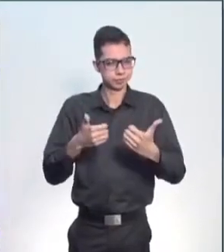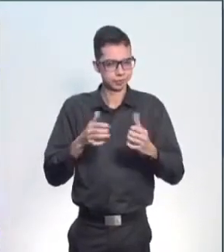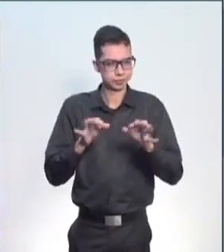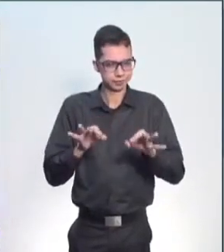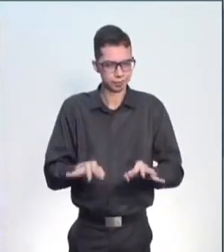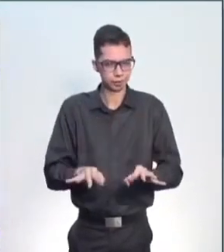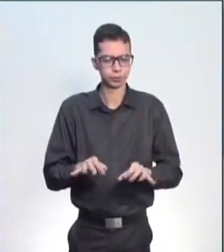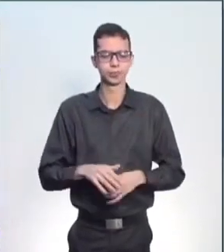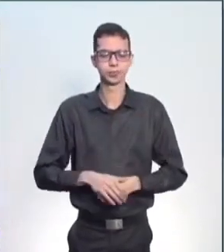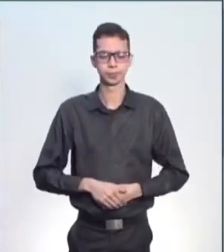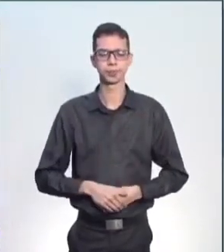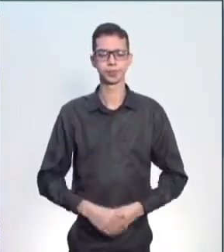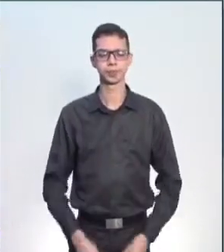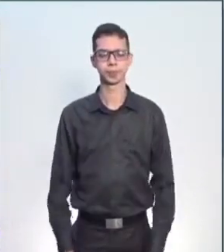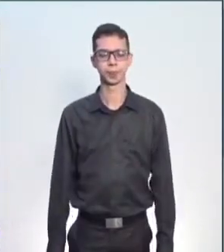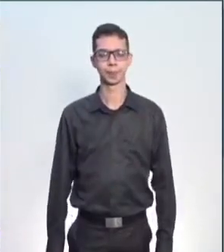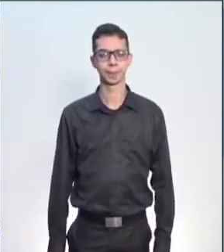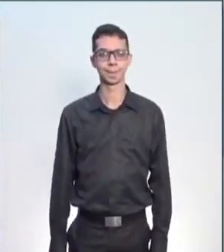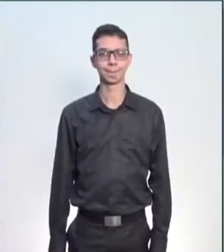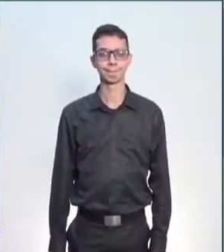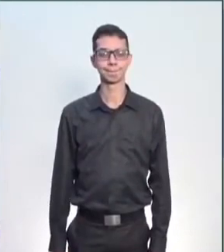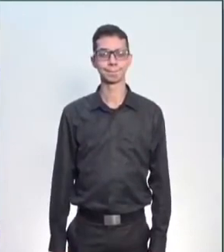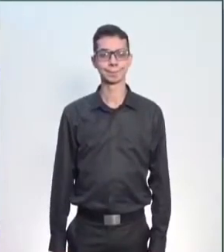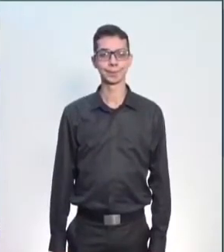por favor.